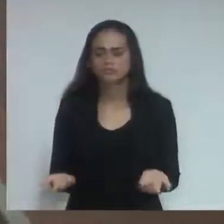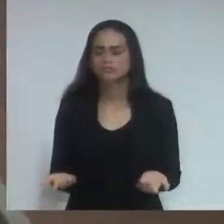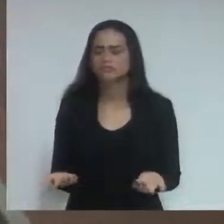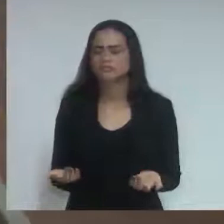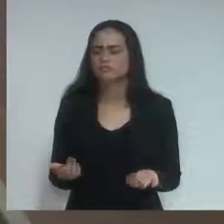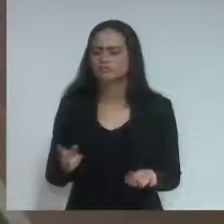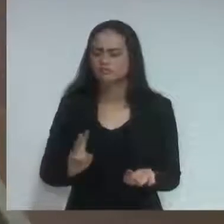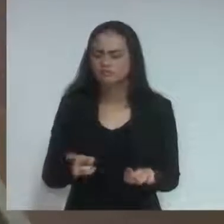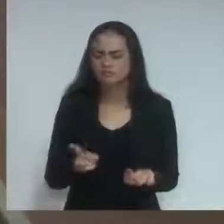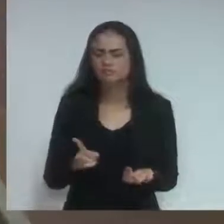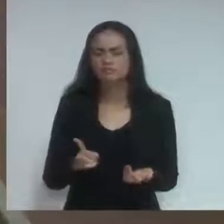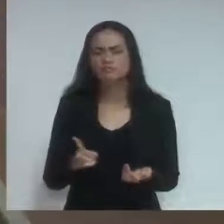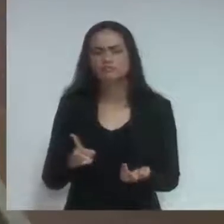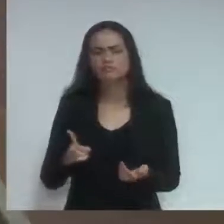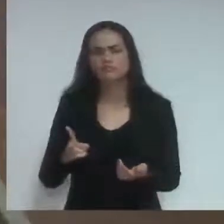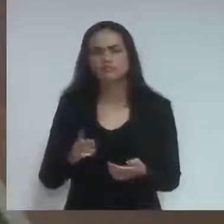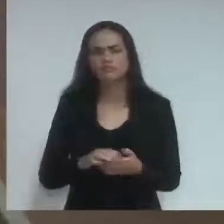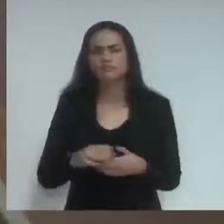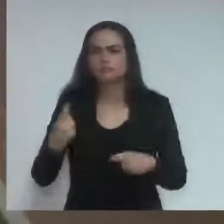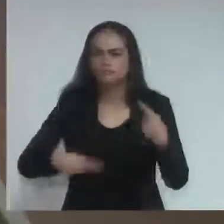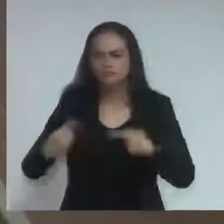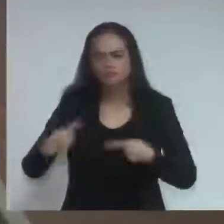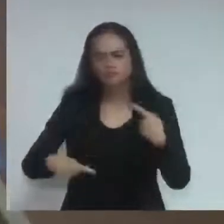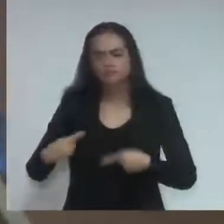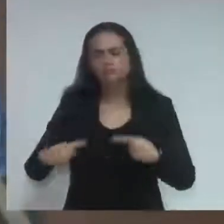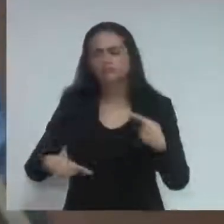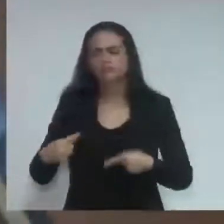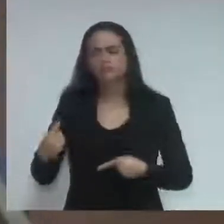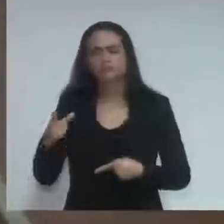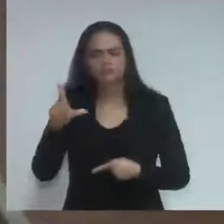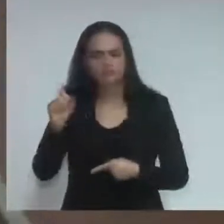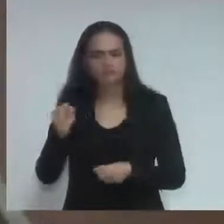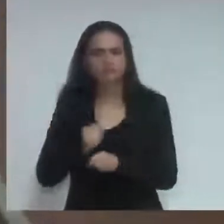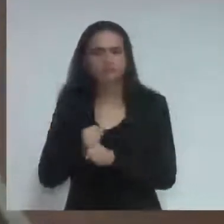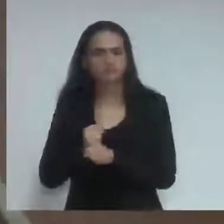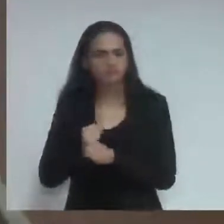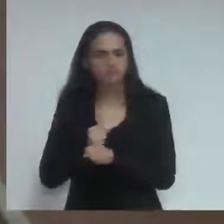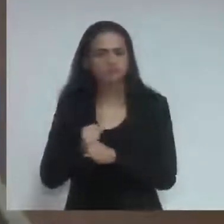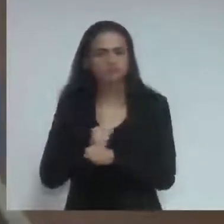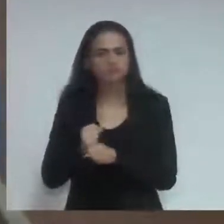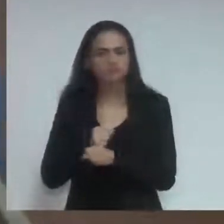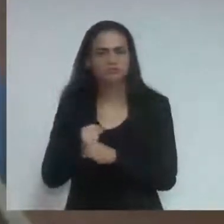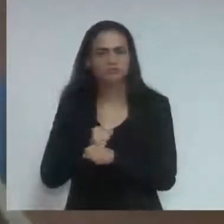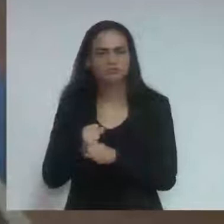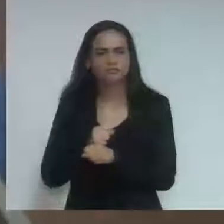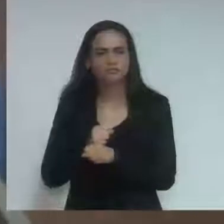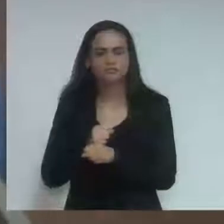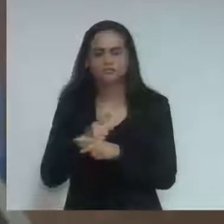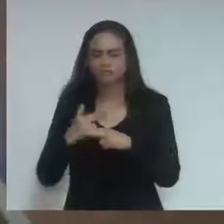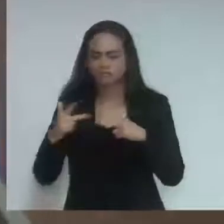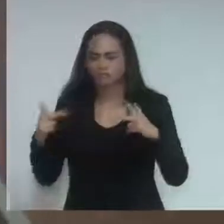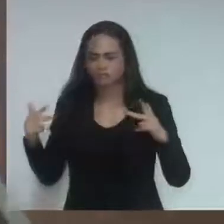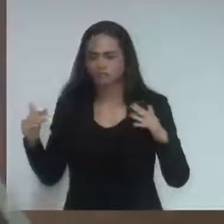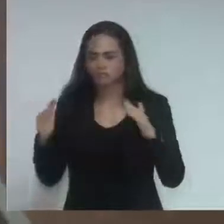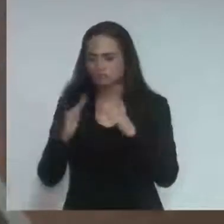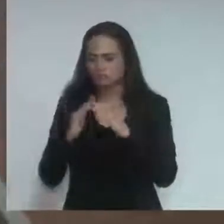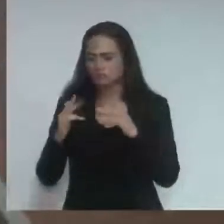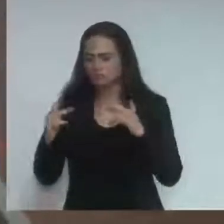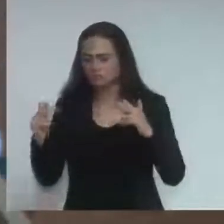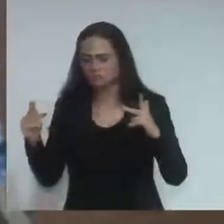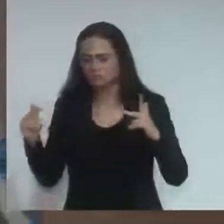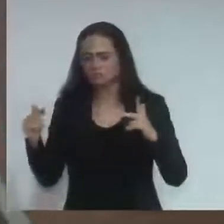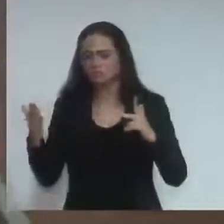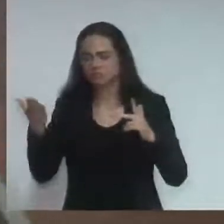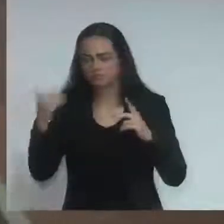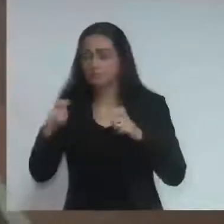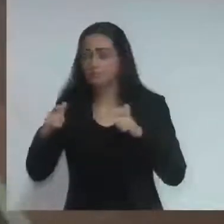quase 30, mas de vivência política em cargo, aí vão-se 18, um patrimônio menor do que eu tinha antes. Menor.